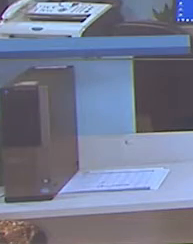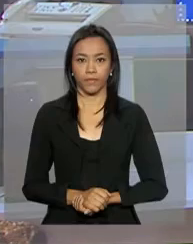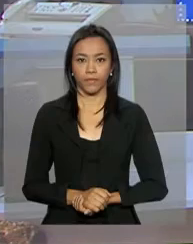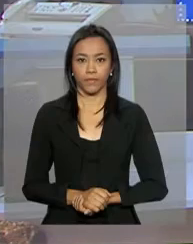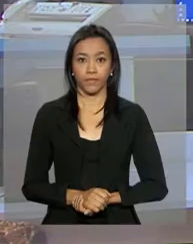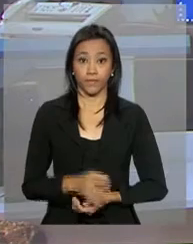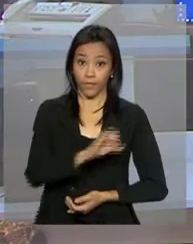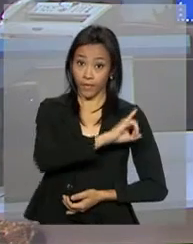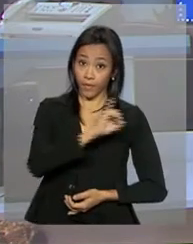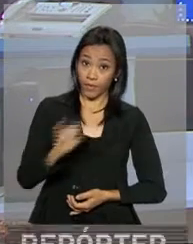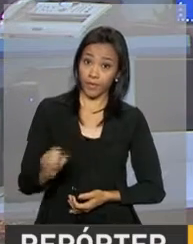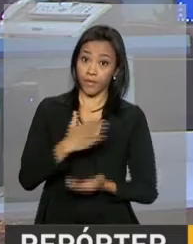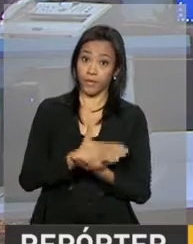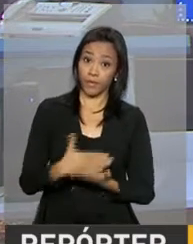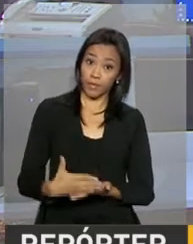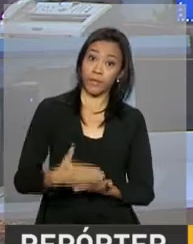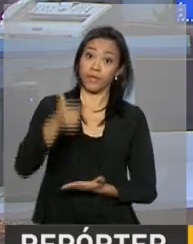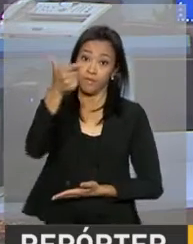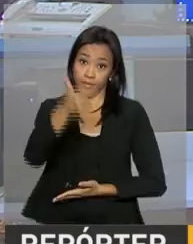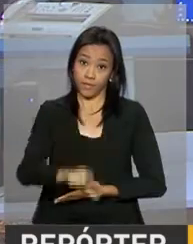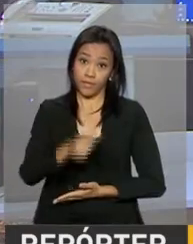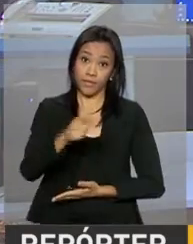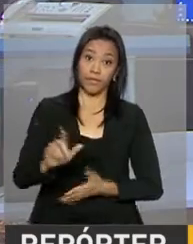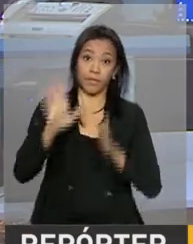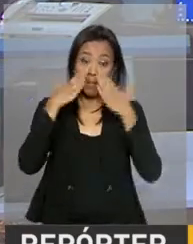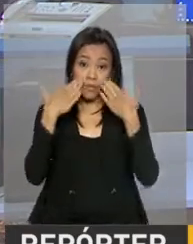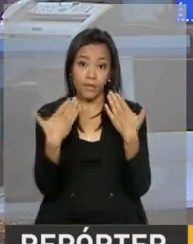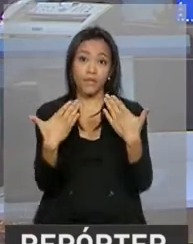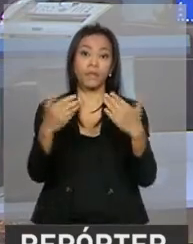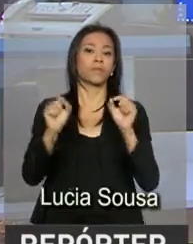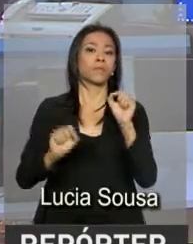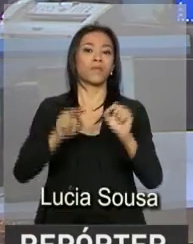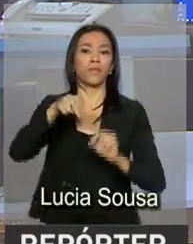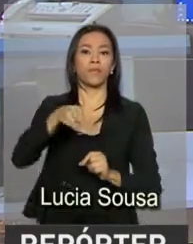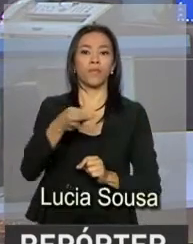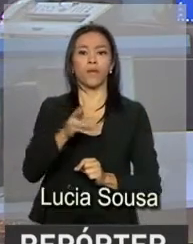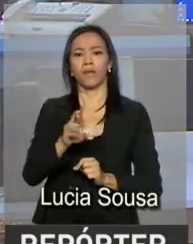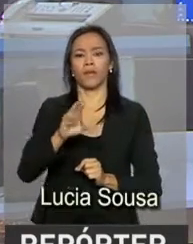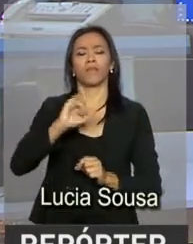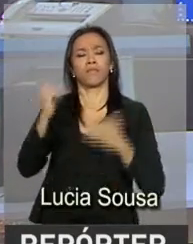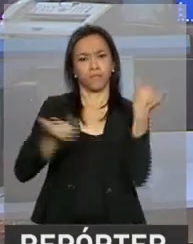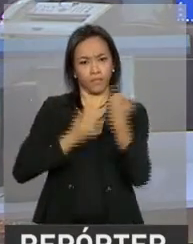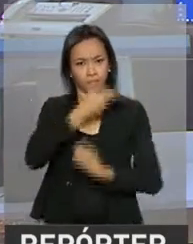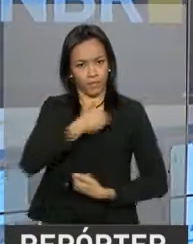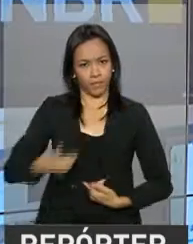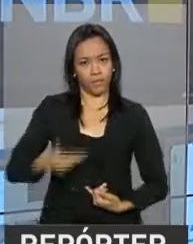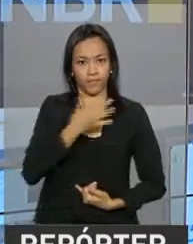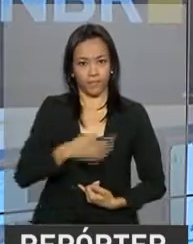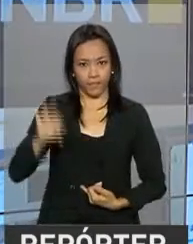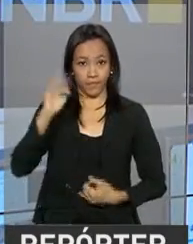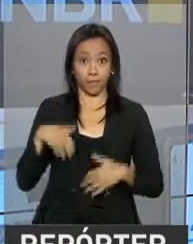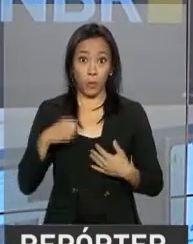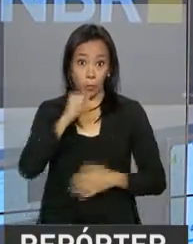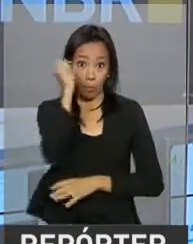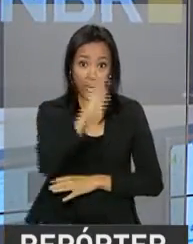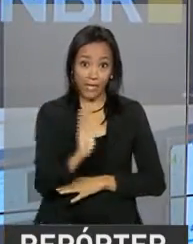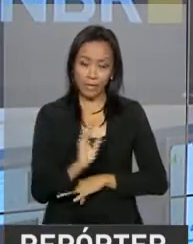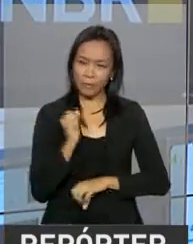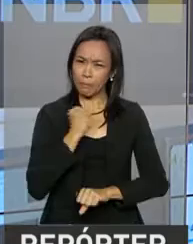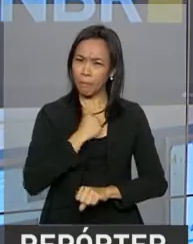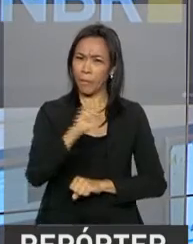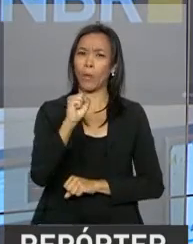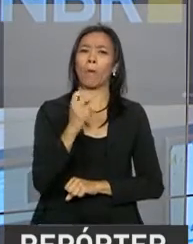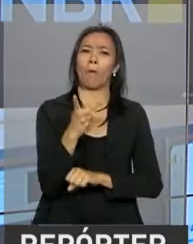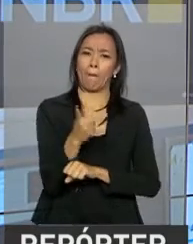lá começa agora mais uma edição do repórter nbr com as notícias do governo federal o brasil é prata na canoagem